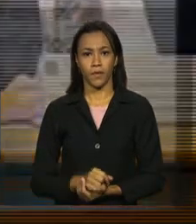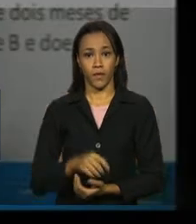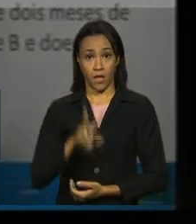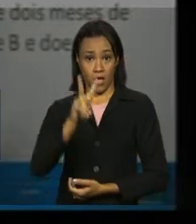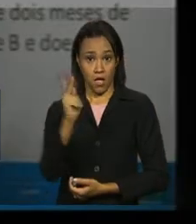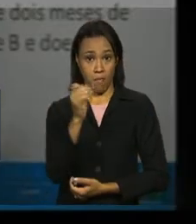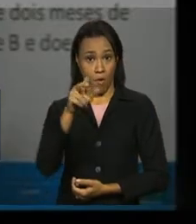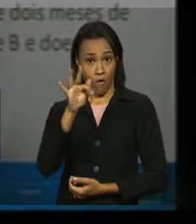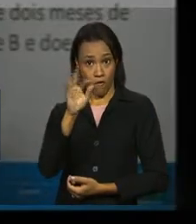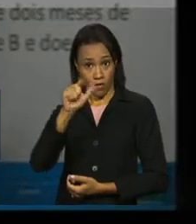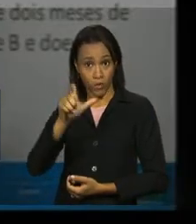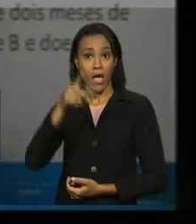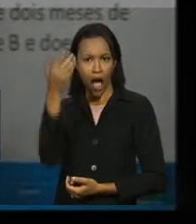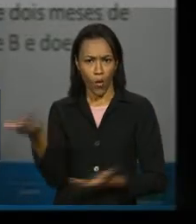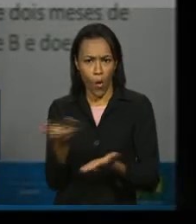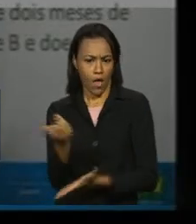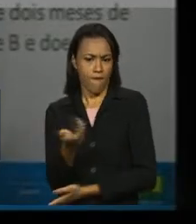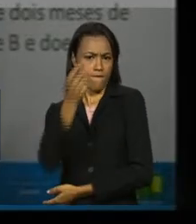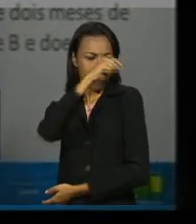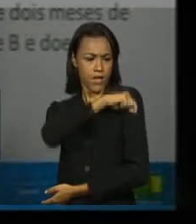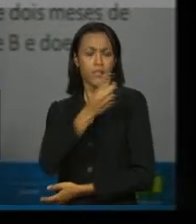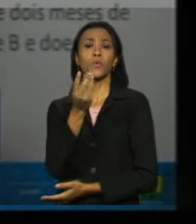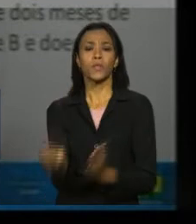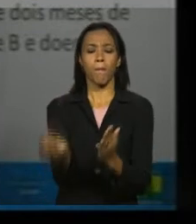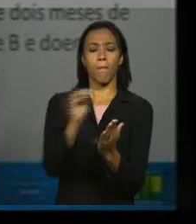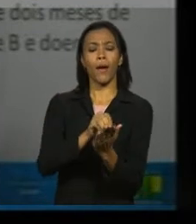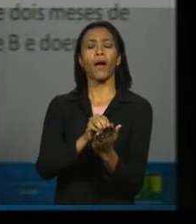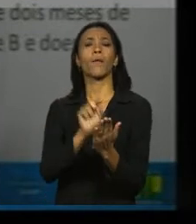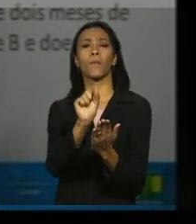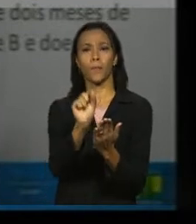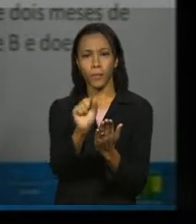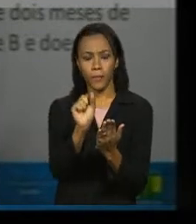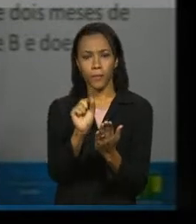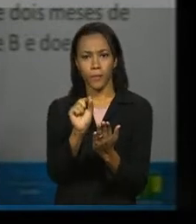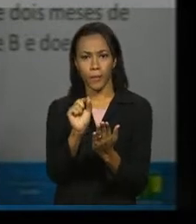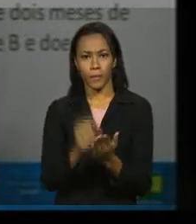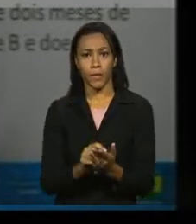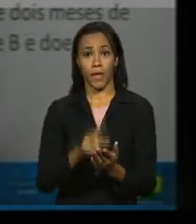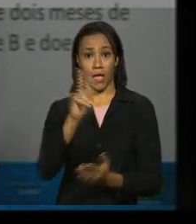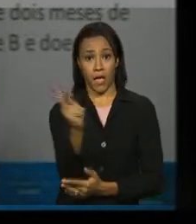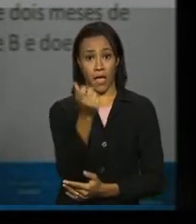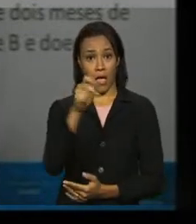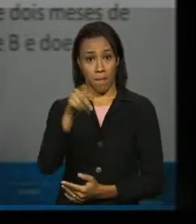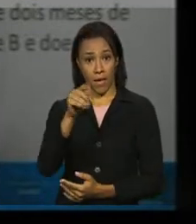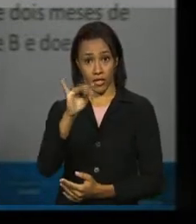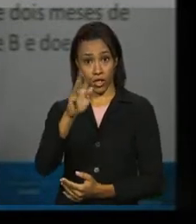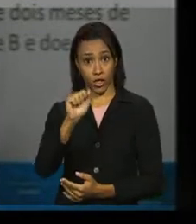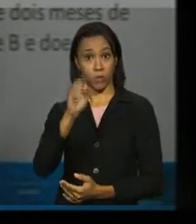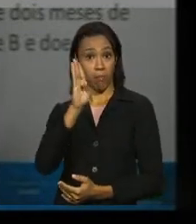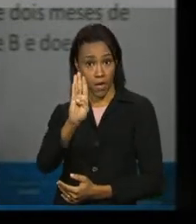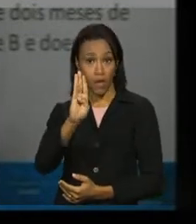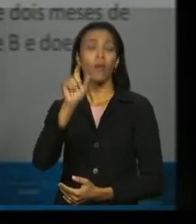hemófilos e agora nessa vacina a gente inclui a vacina hepatite B no